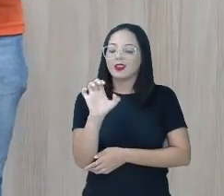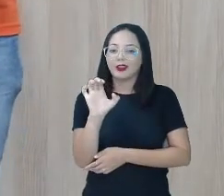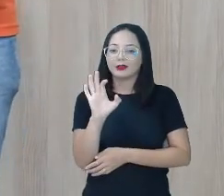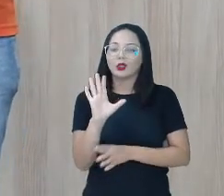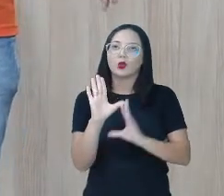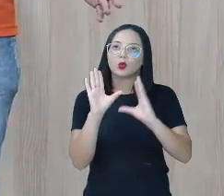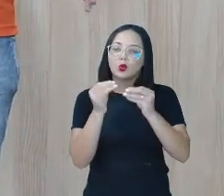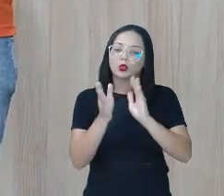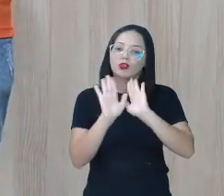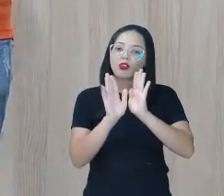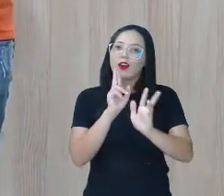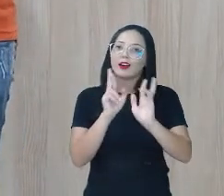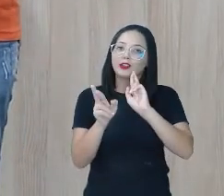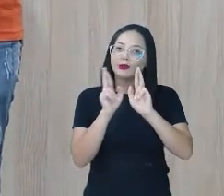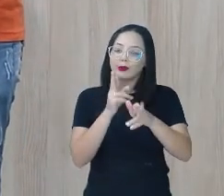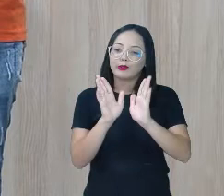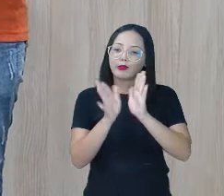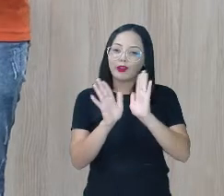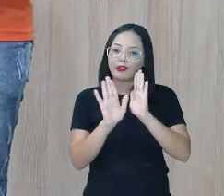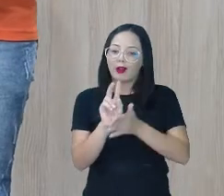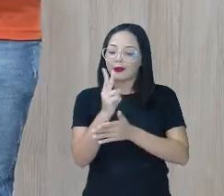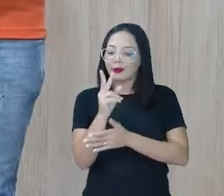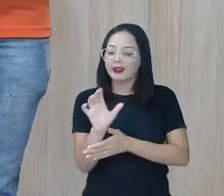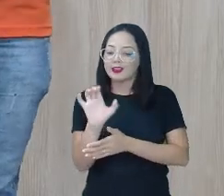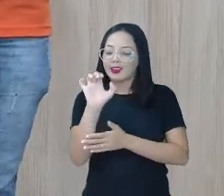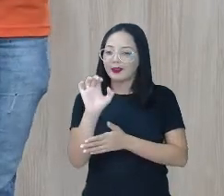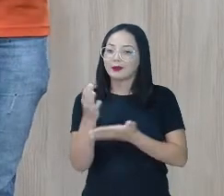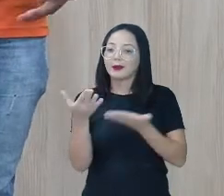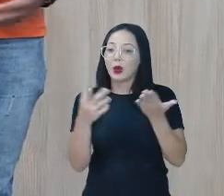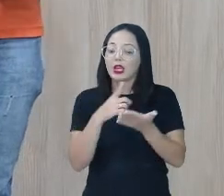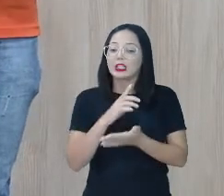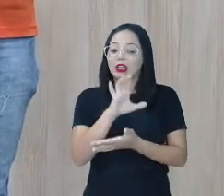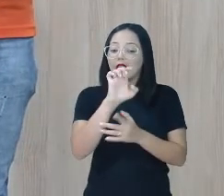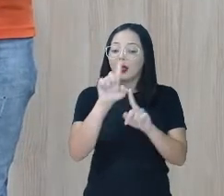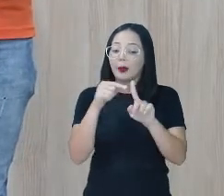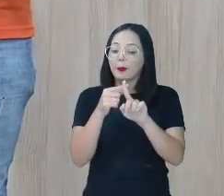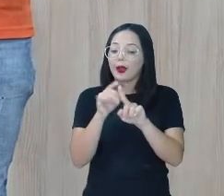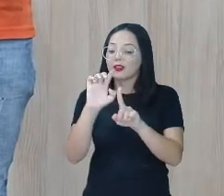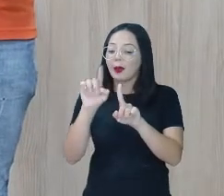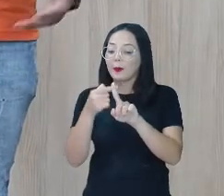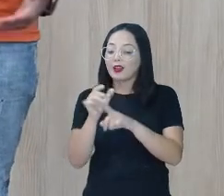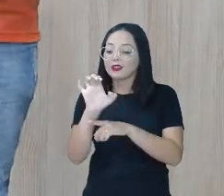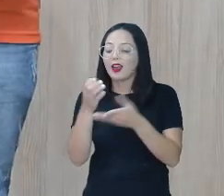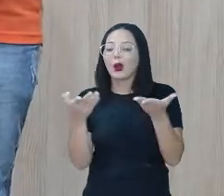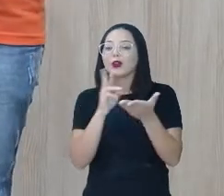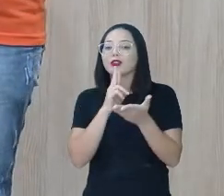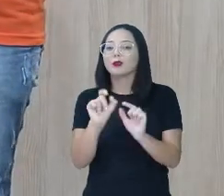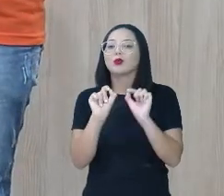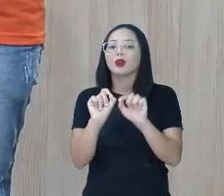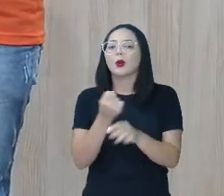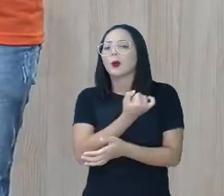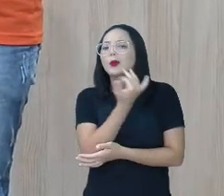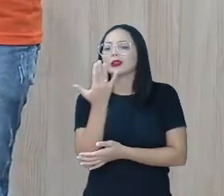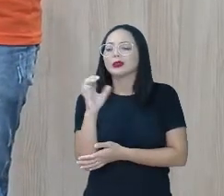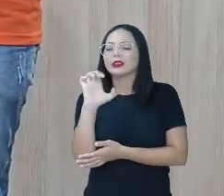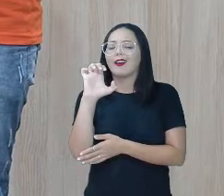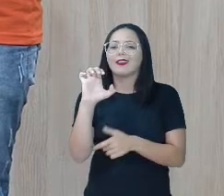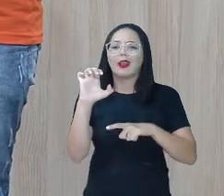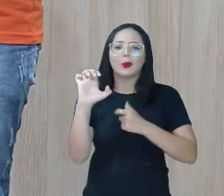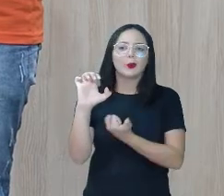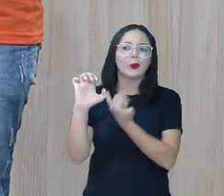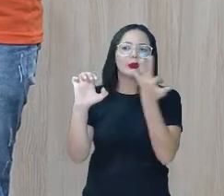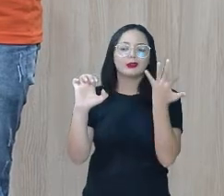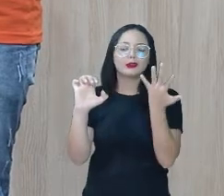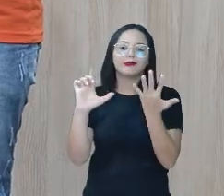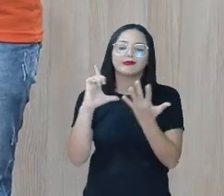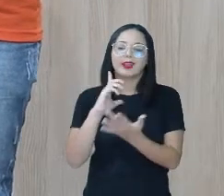Todo mundo responde isso aí, tá bom? Quando eu tenho E mais E, eu tenho quantos E's aí? Eu